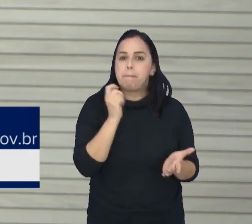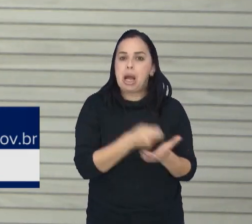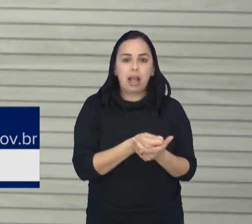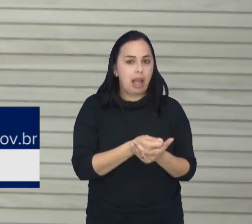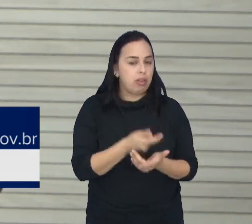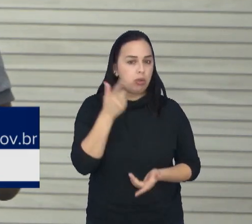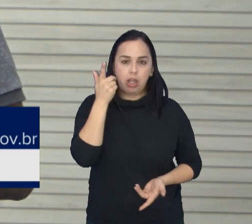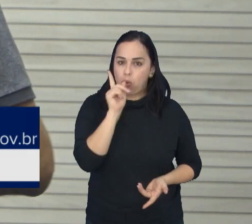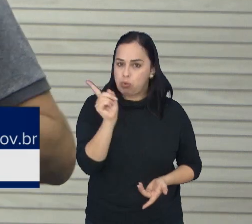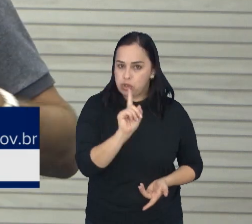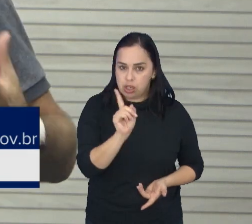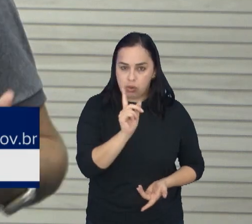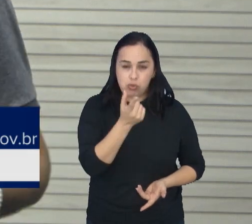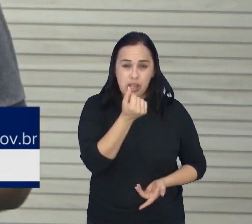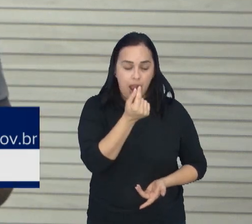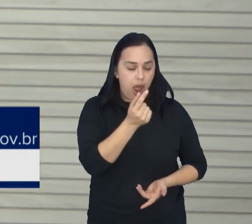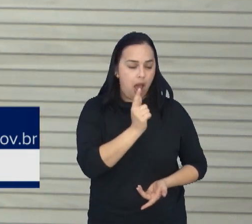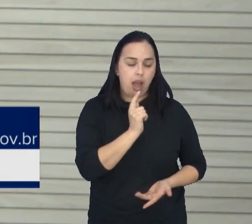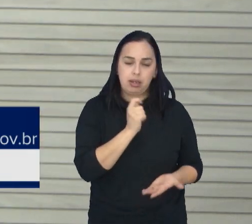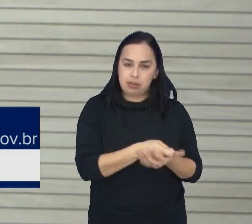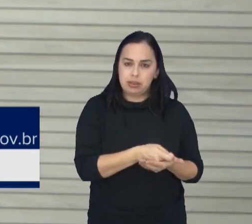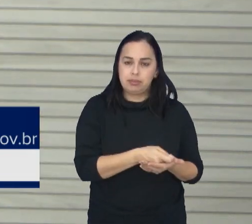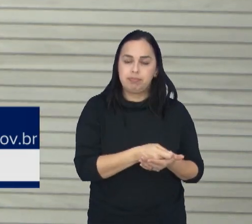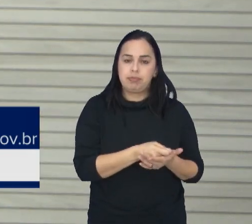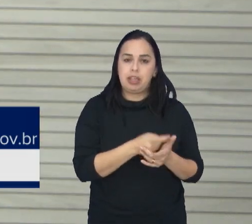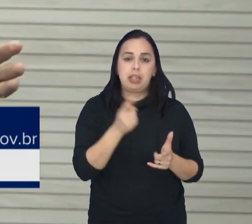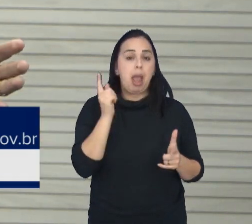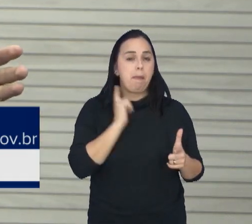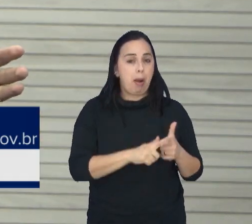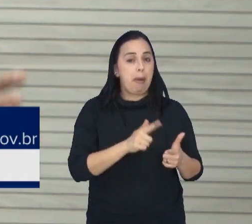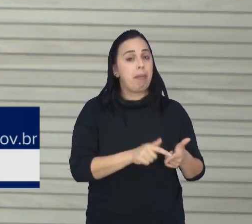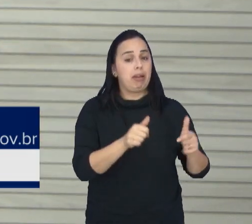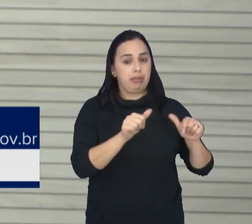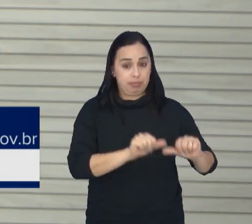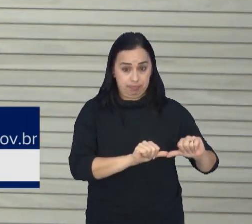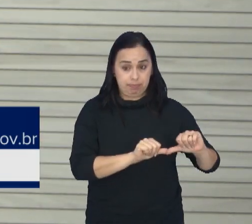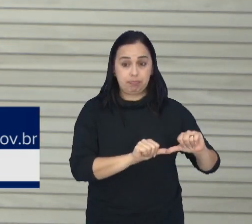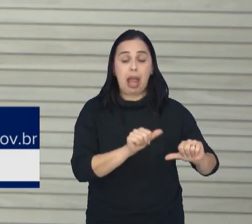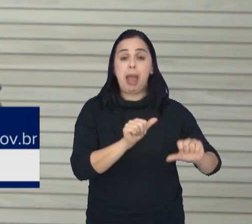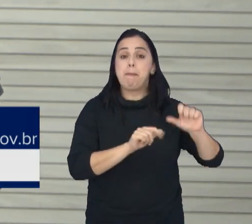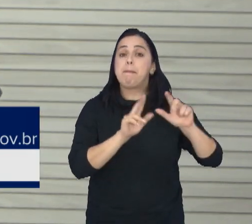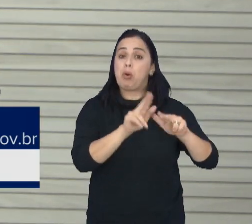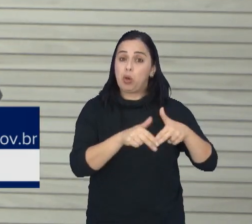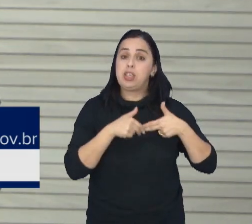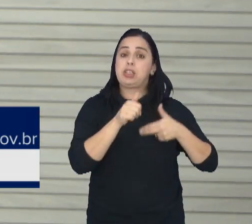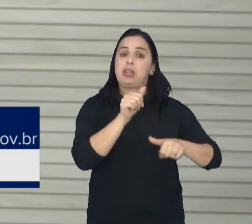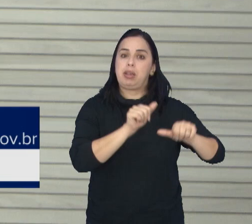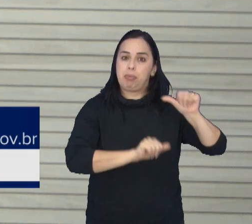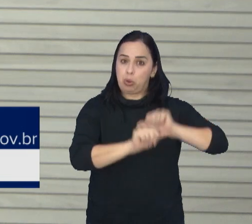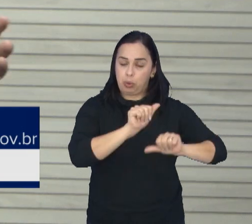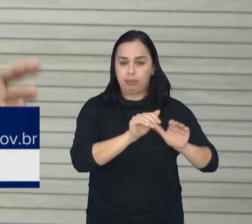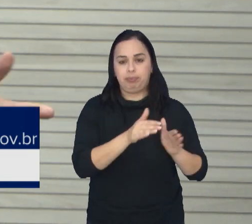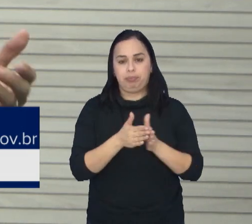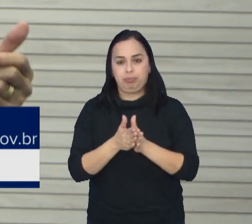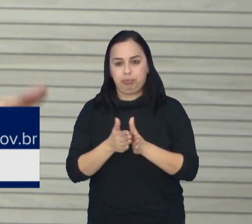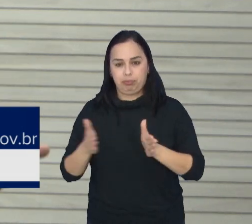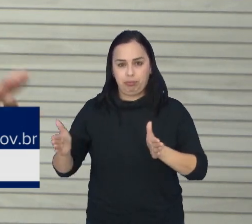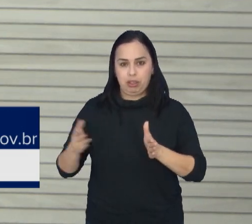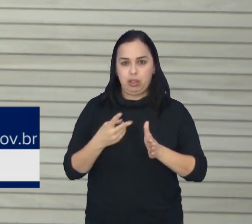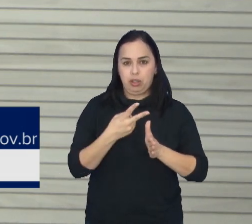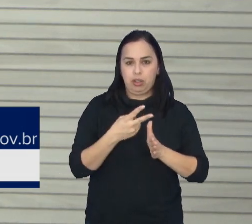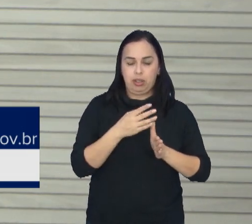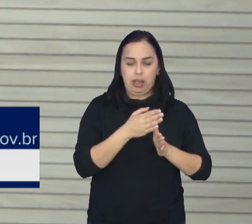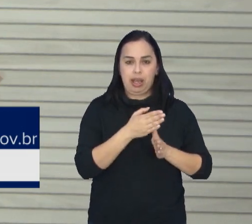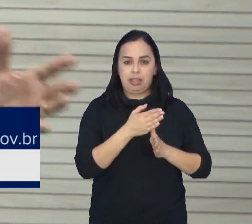dos professores, e isso traria um grande problema. A partir desse ano, né, de